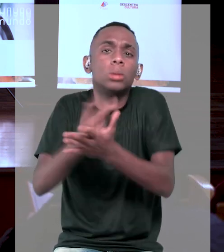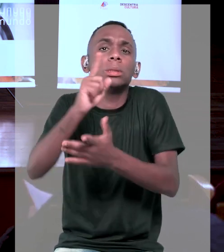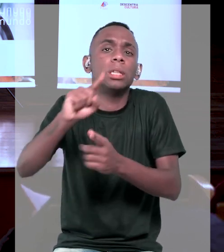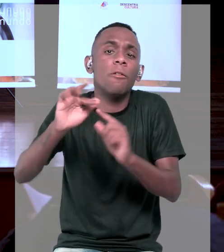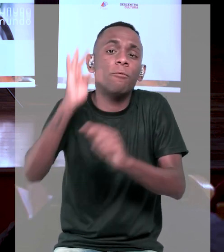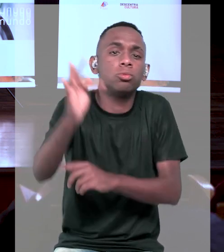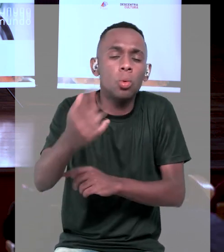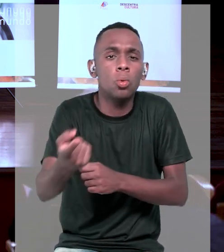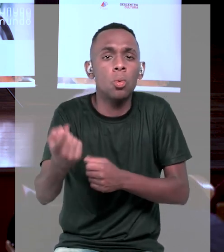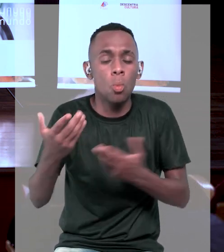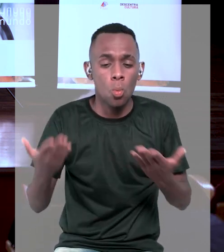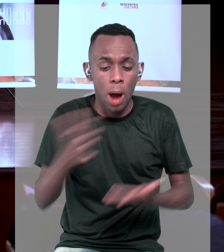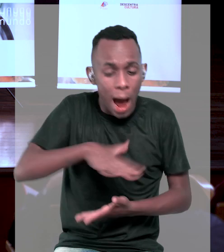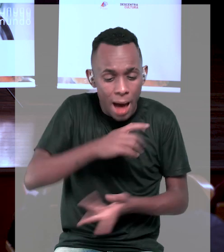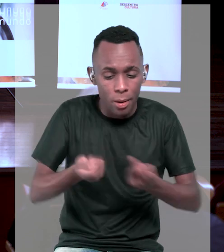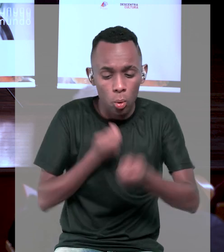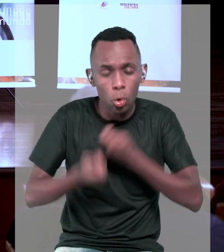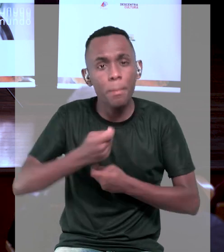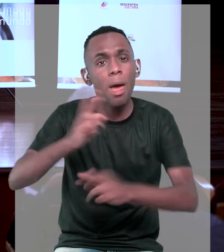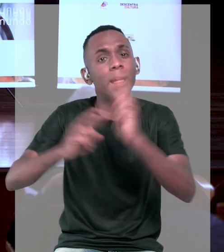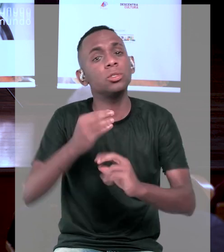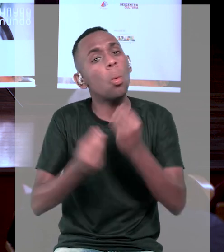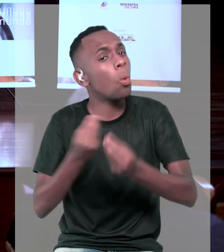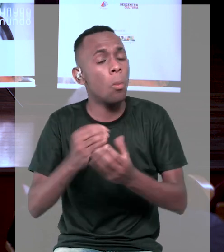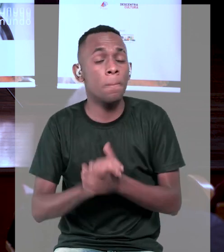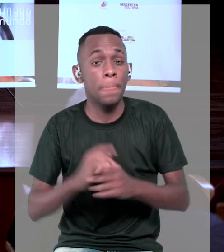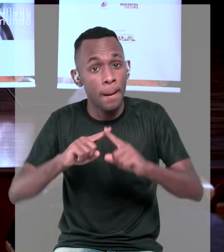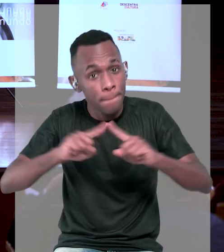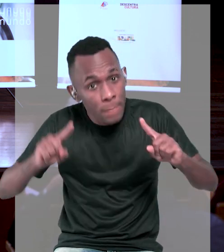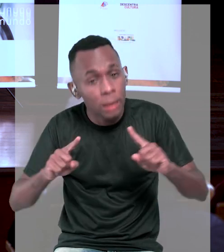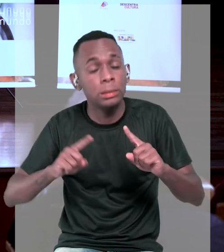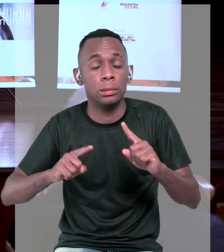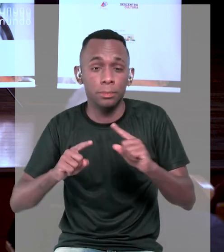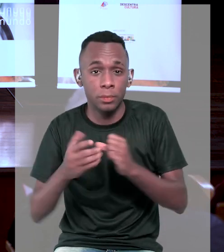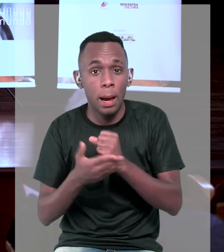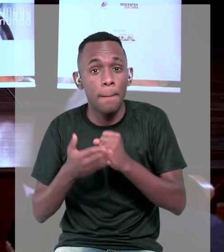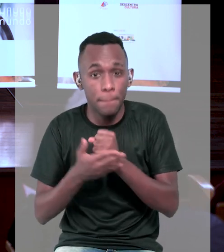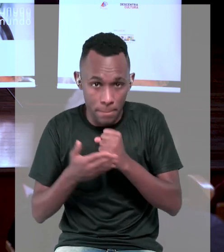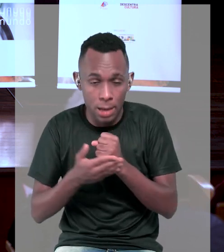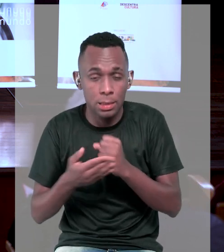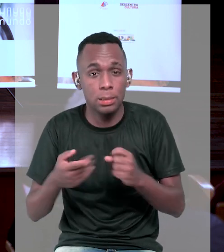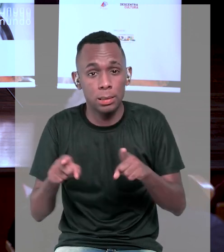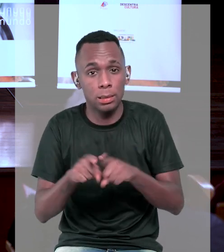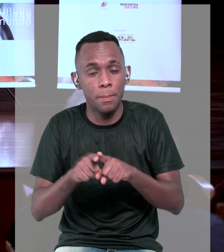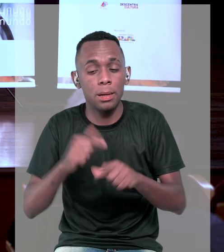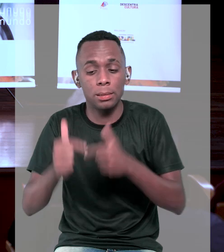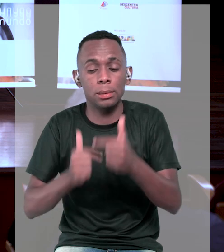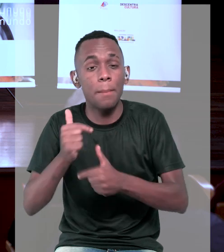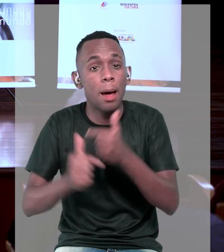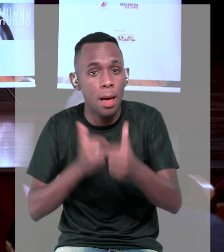de tendências. Mas, fundamentalmente, ele trabalhava na